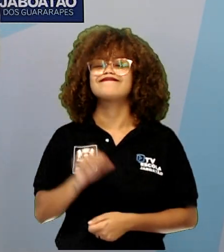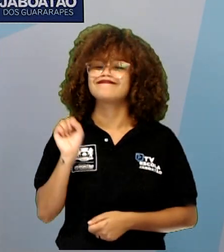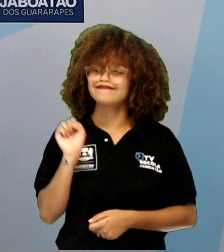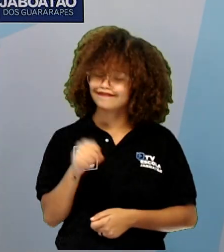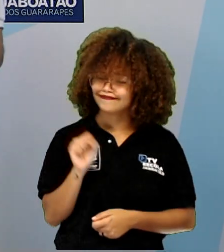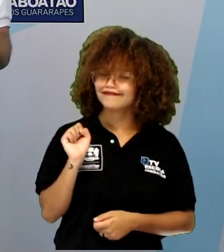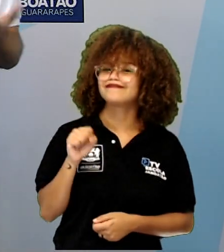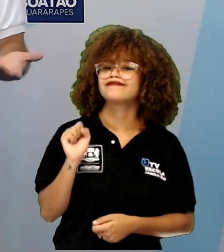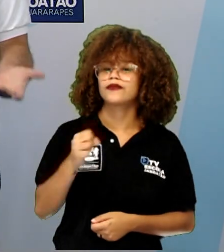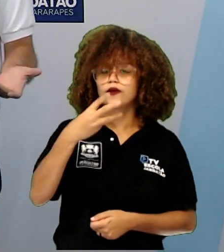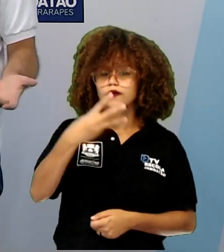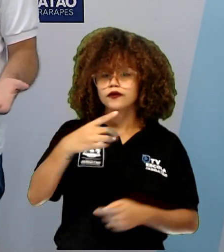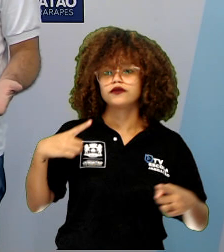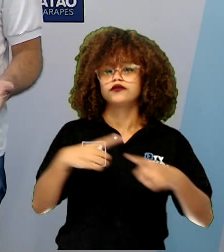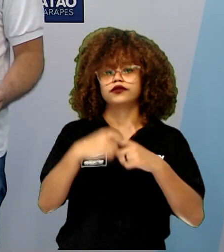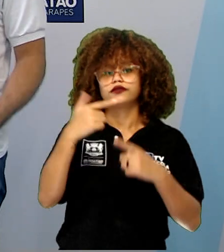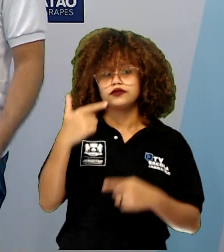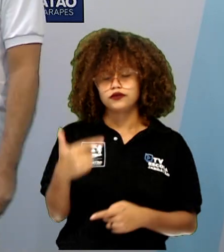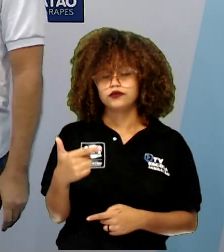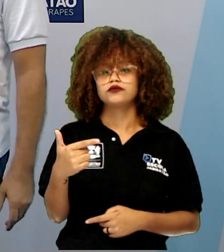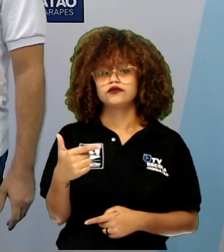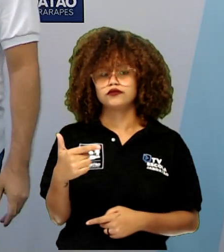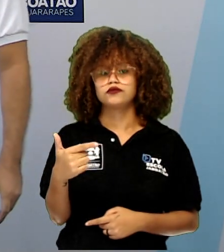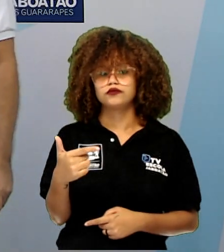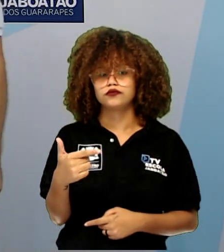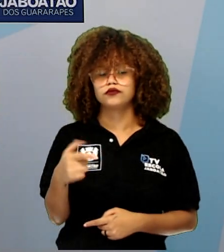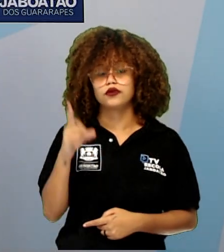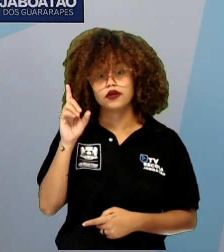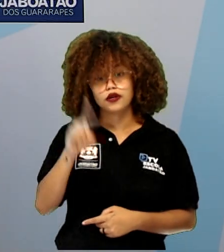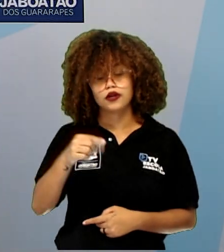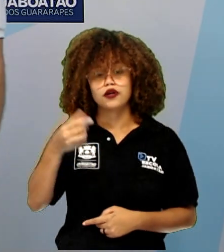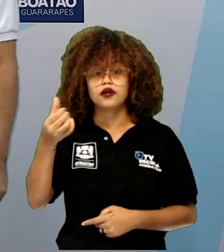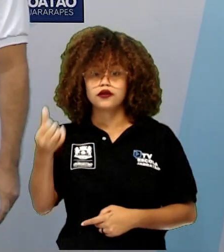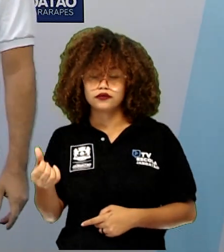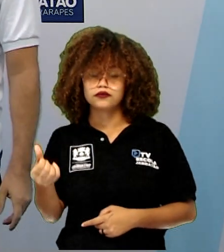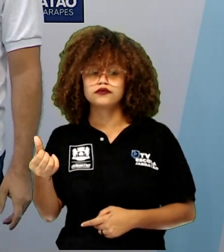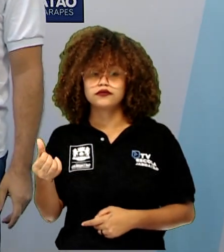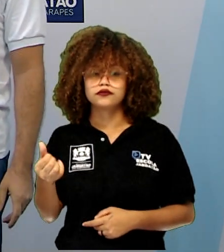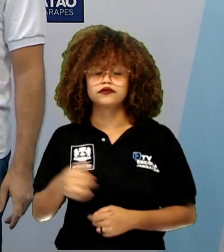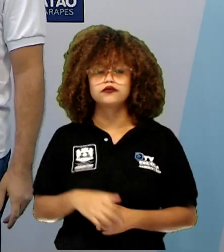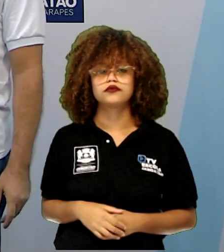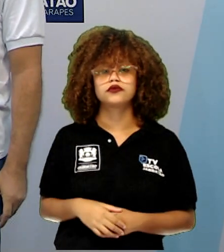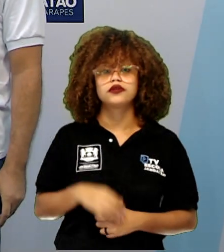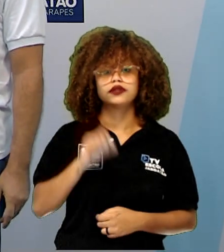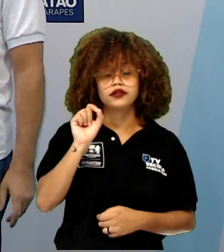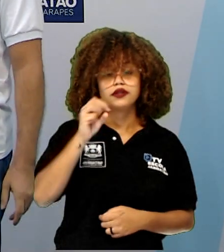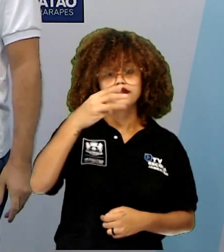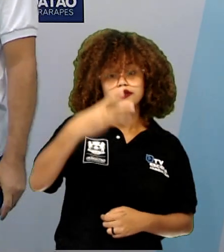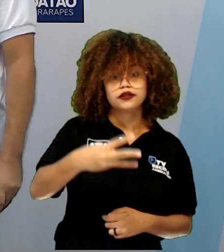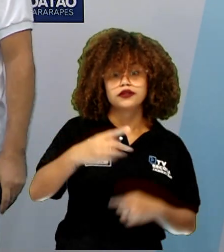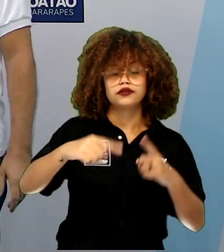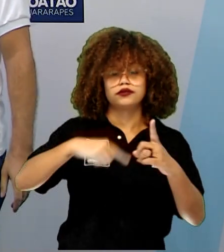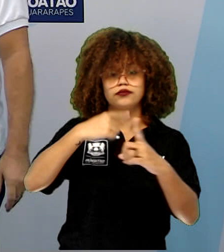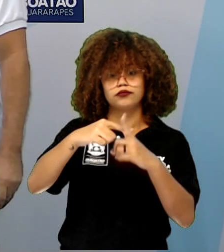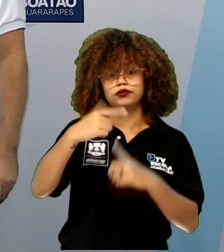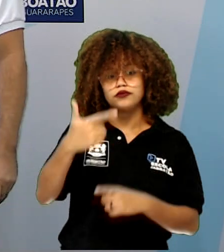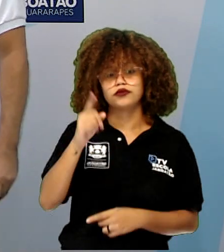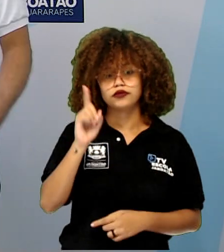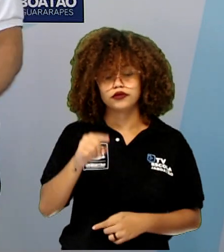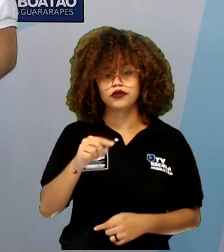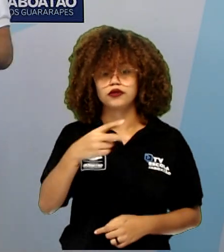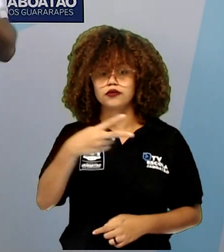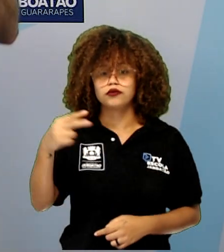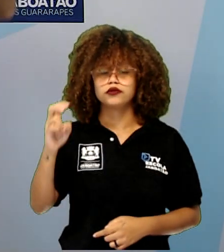pessoal três vezes 2 da seis e três mais dois da igual a